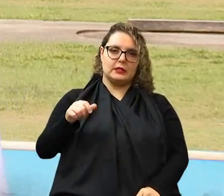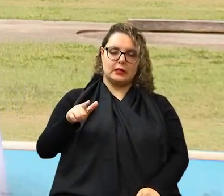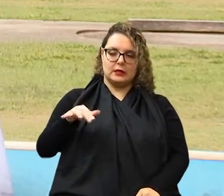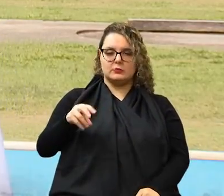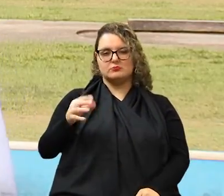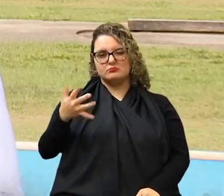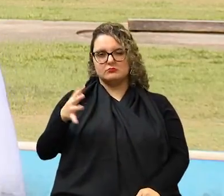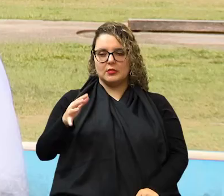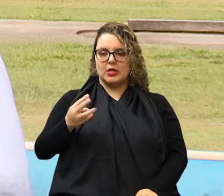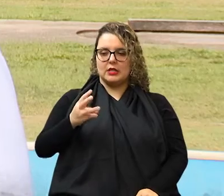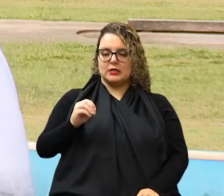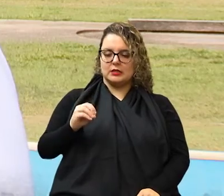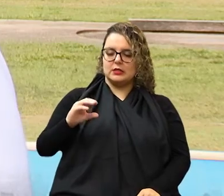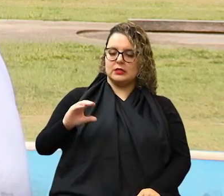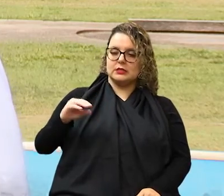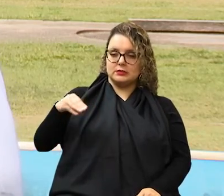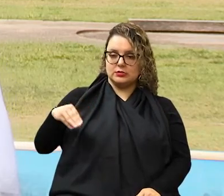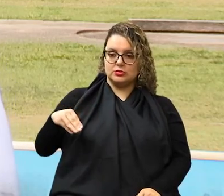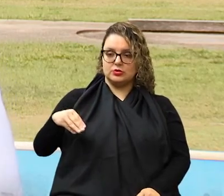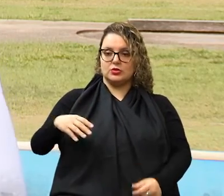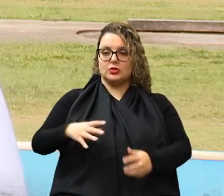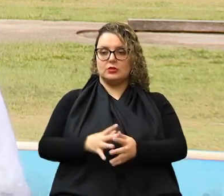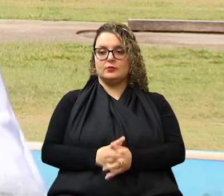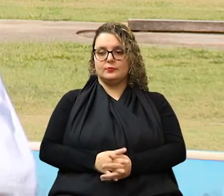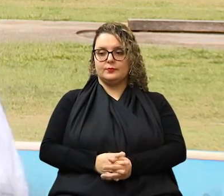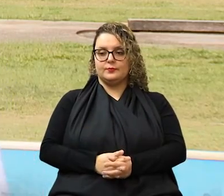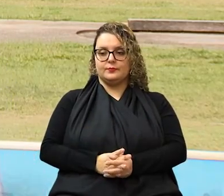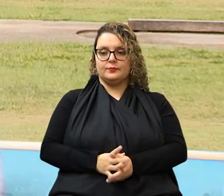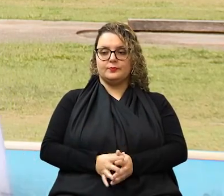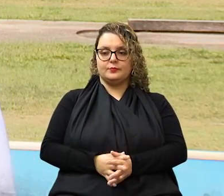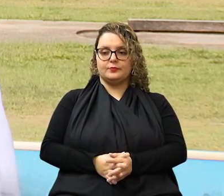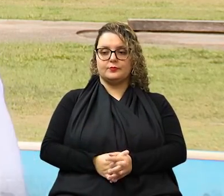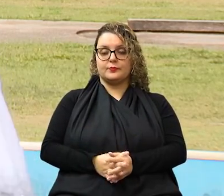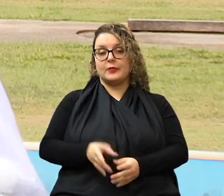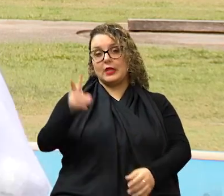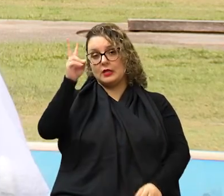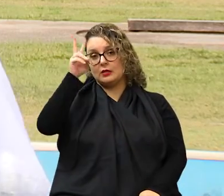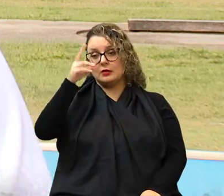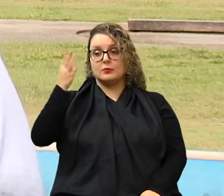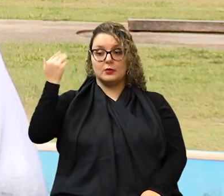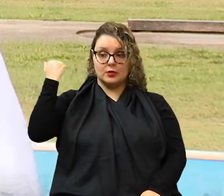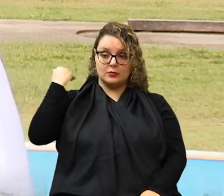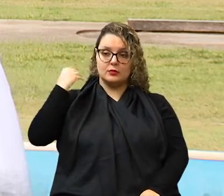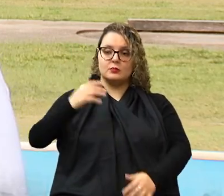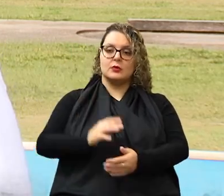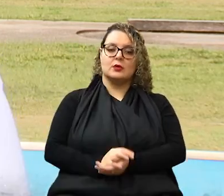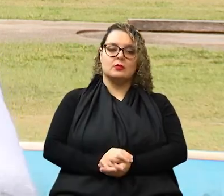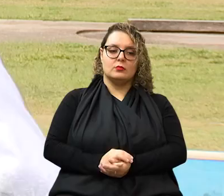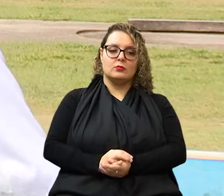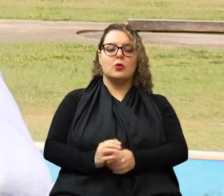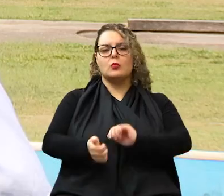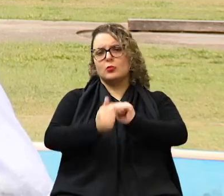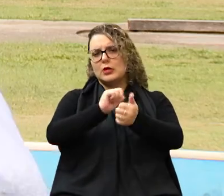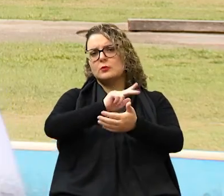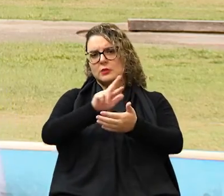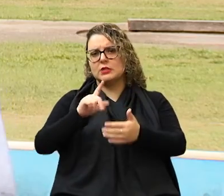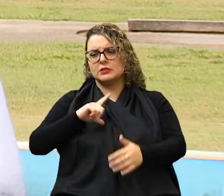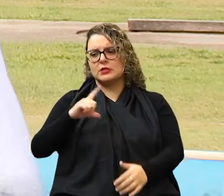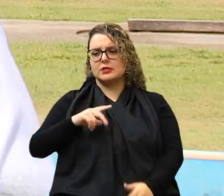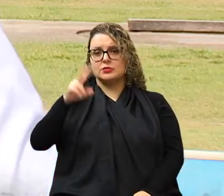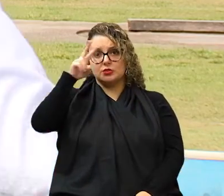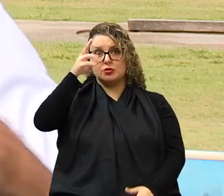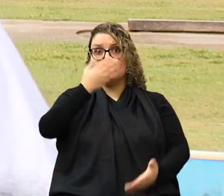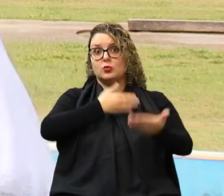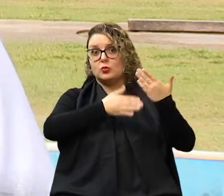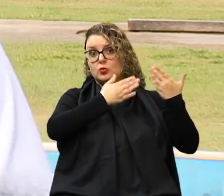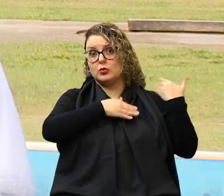de aproximadamente 30 centímetros. Então remete à antiguidade. O atletismo ainda guarda muito isso